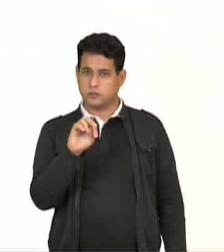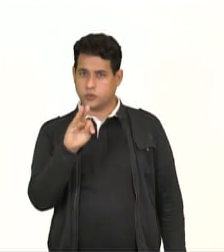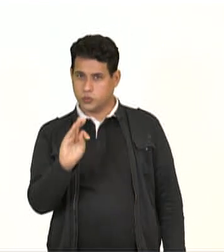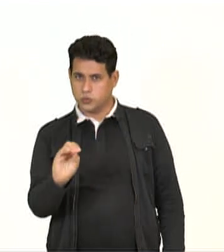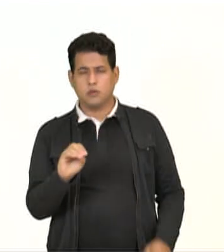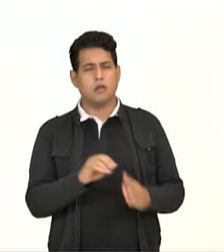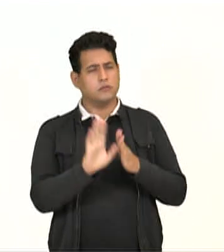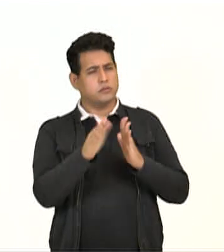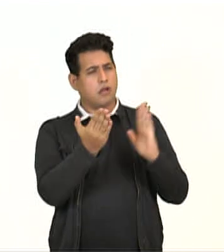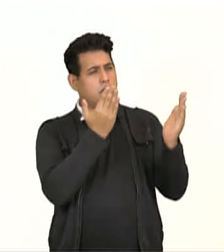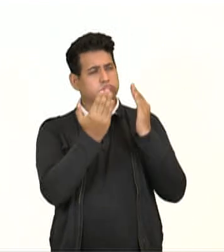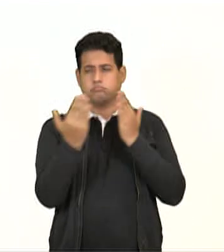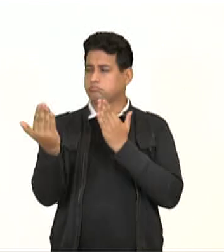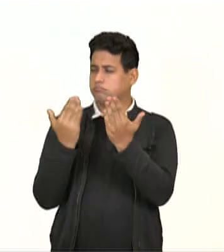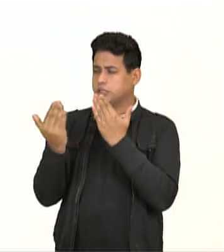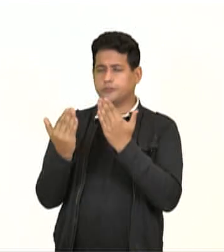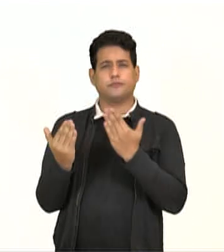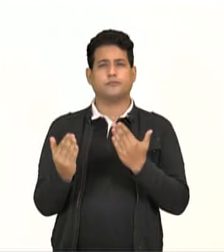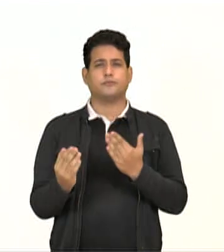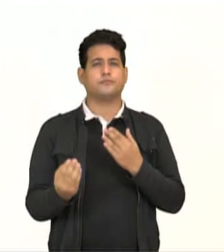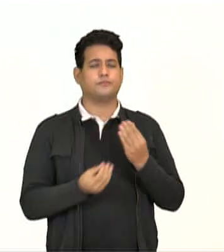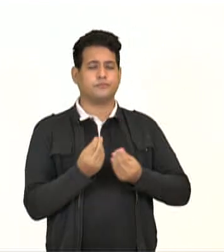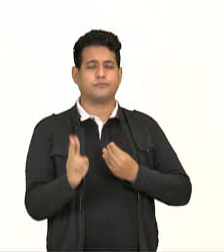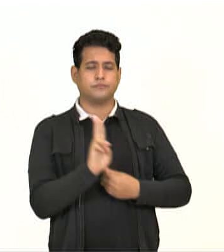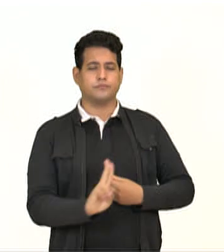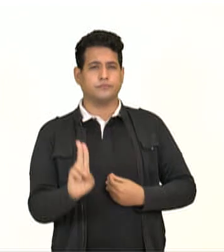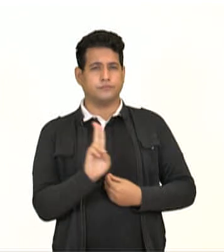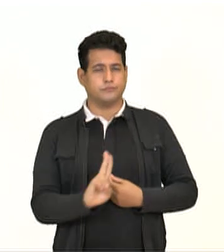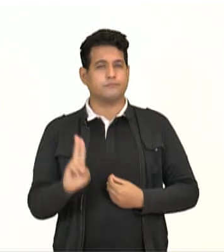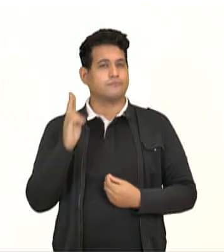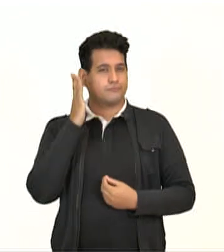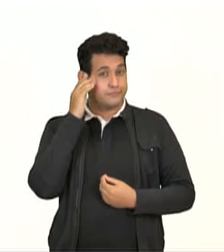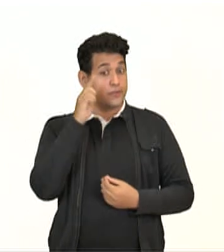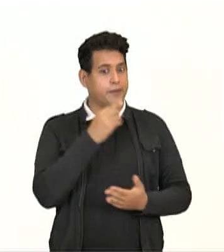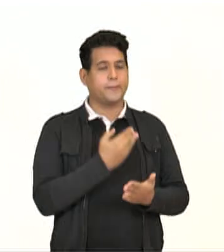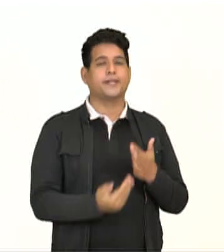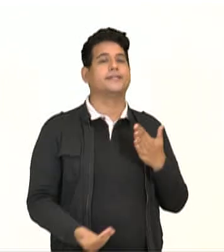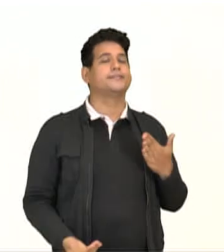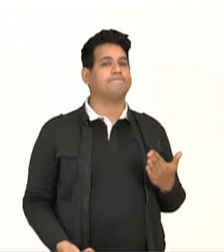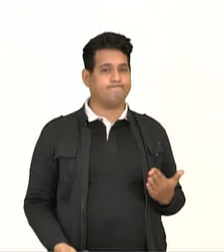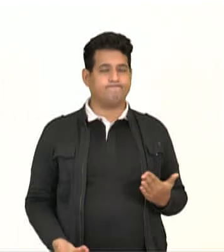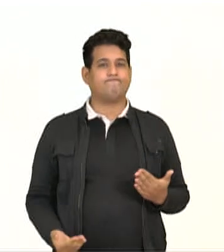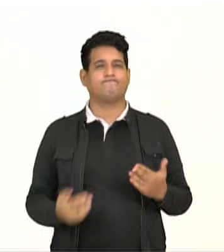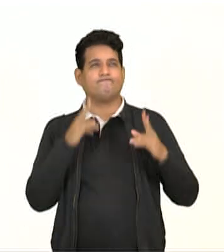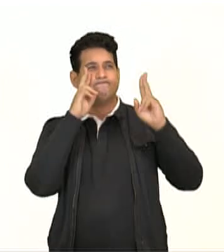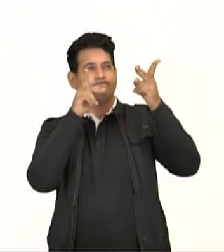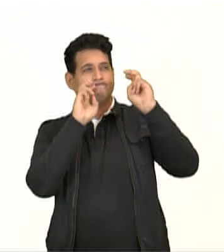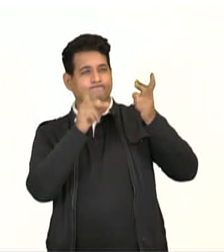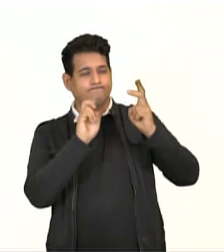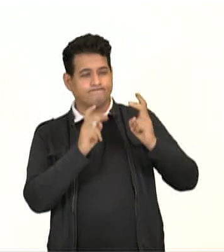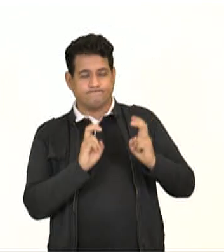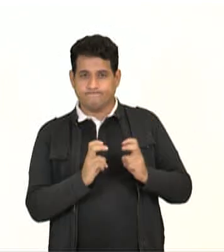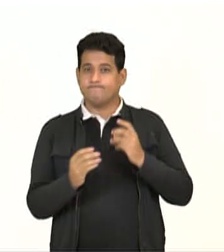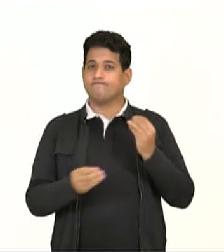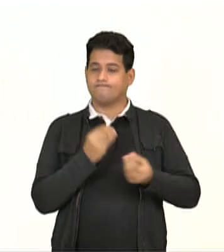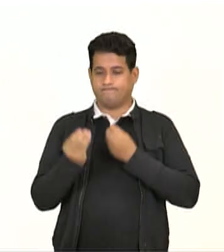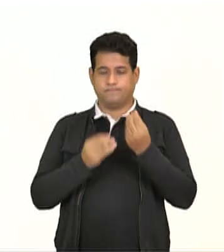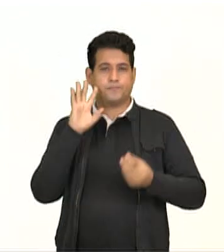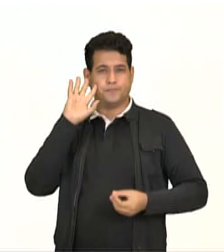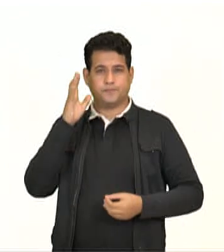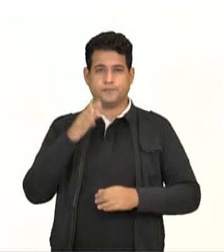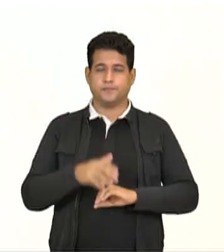analisei os fatos, eu vi o jeito que você está tratando ela e sei que você vai perder. Consigo prever isso de acordo com